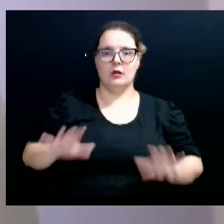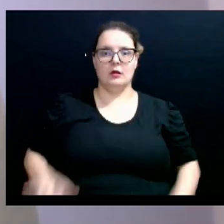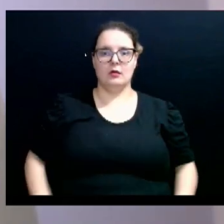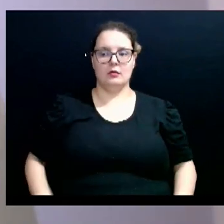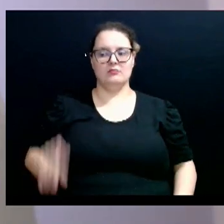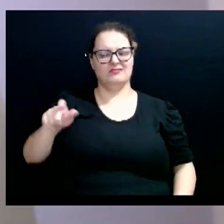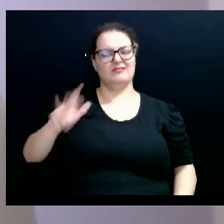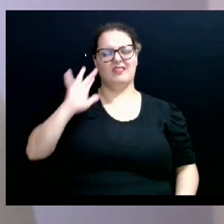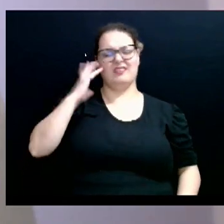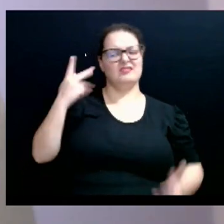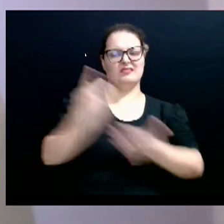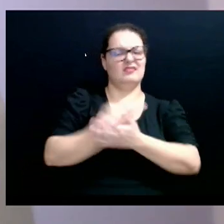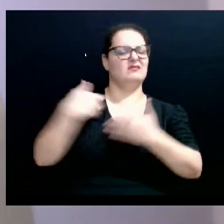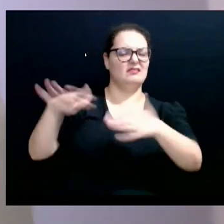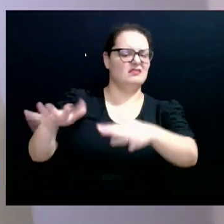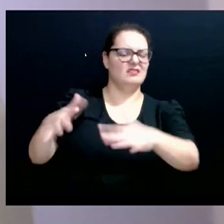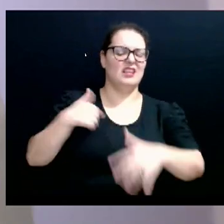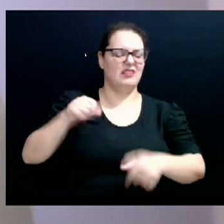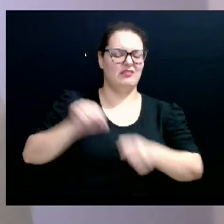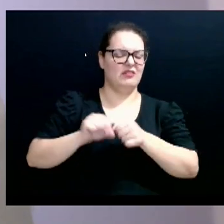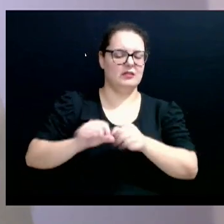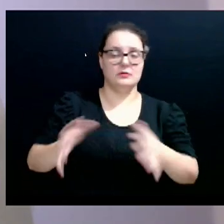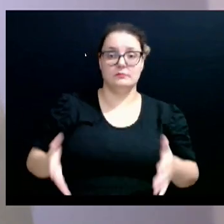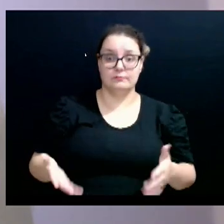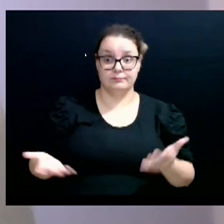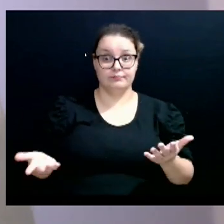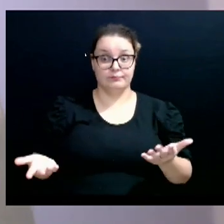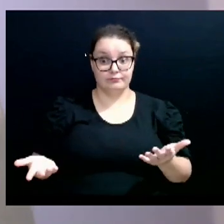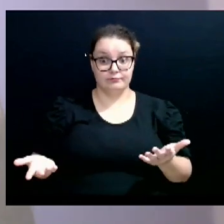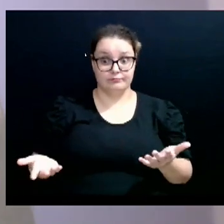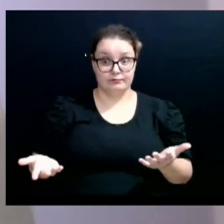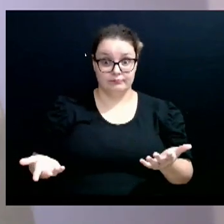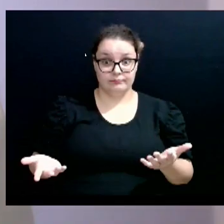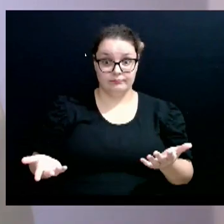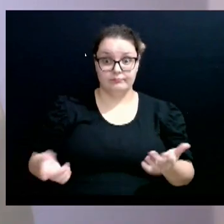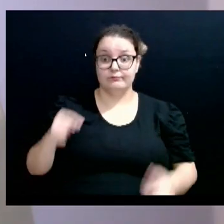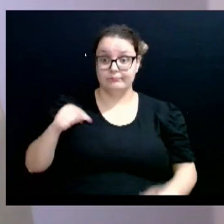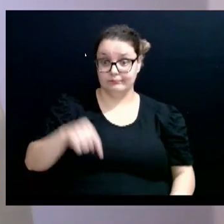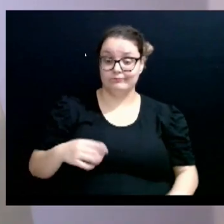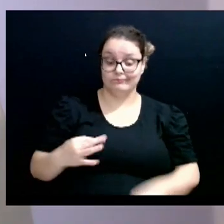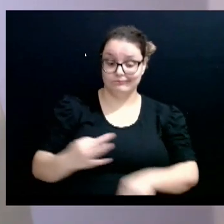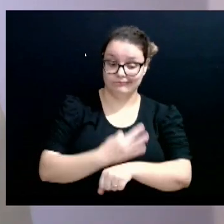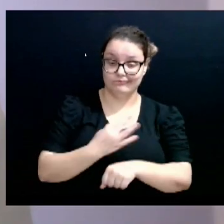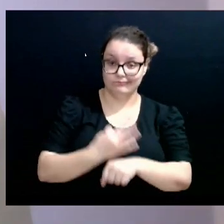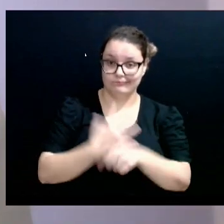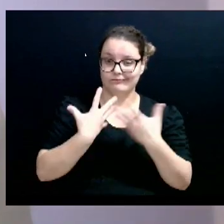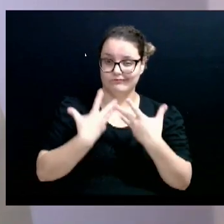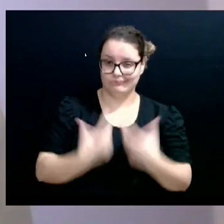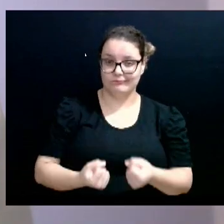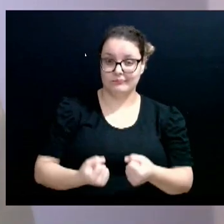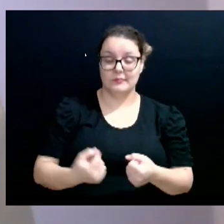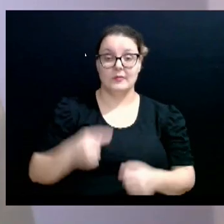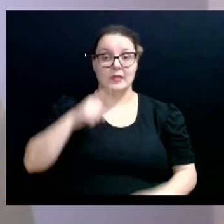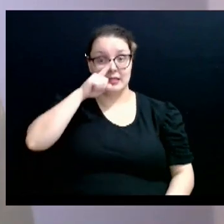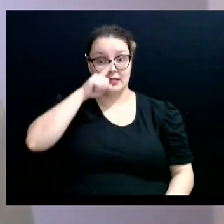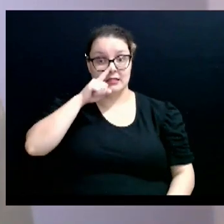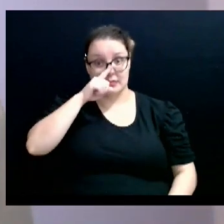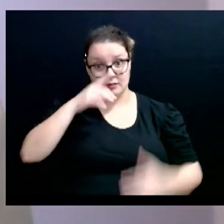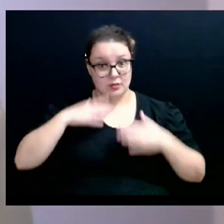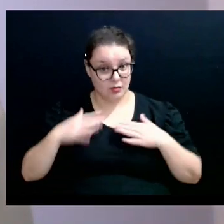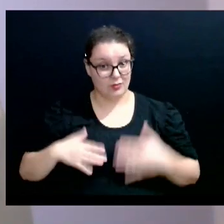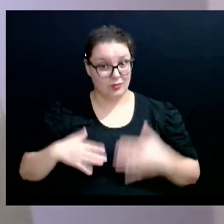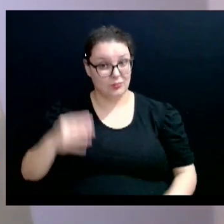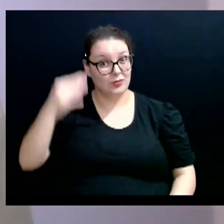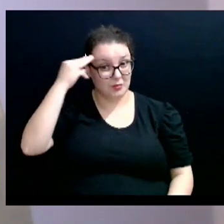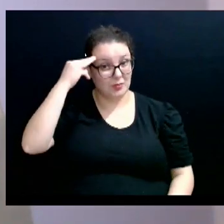errado, e acaba tendo mesmo esse esgotamento físico e mental. Então, o corpo chega uma hora que ele fala, não, é o que a